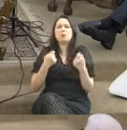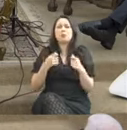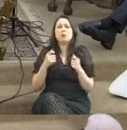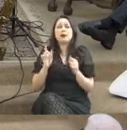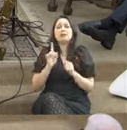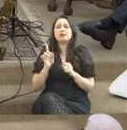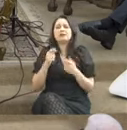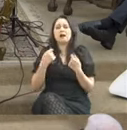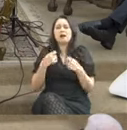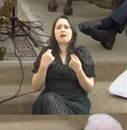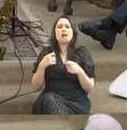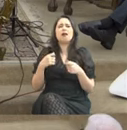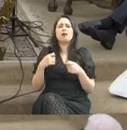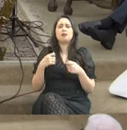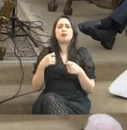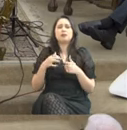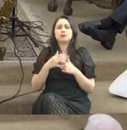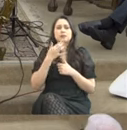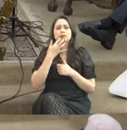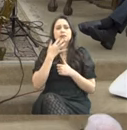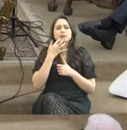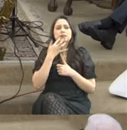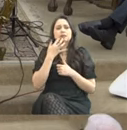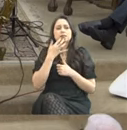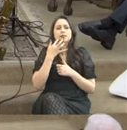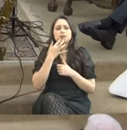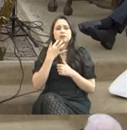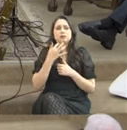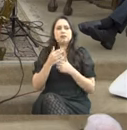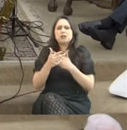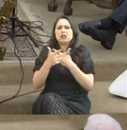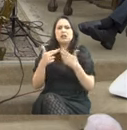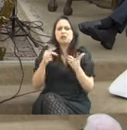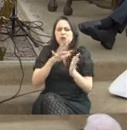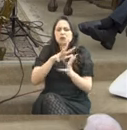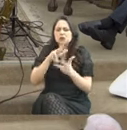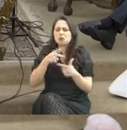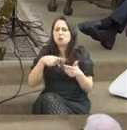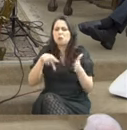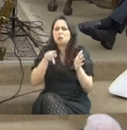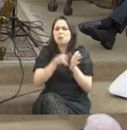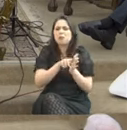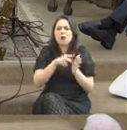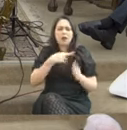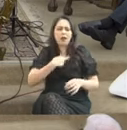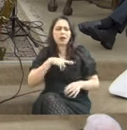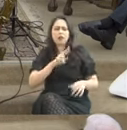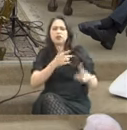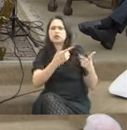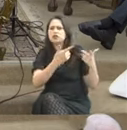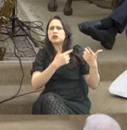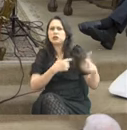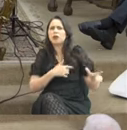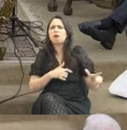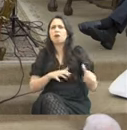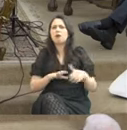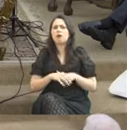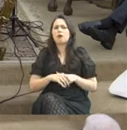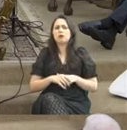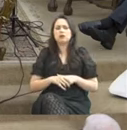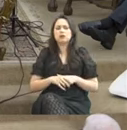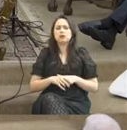mandinga, não precisa de água benta. Não precisa de sal grosso.